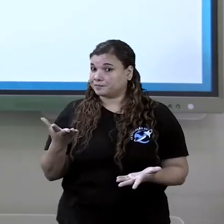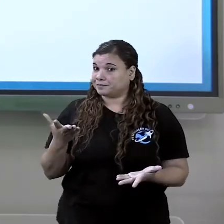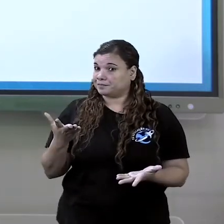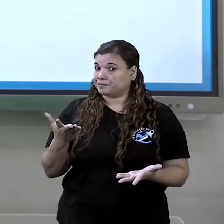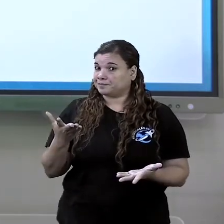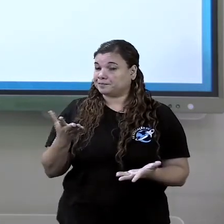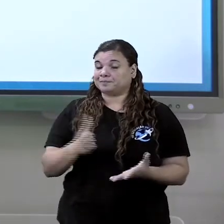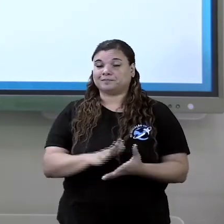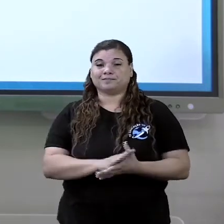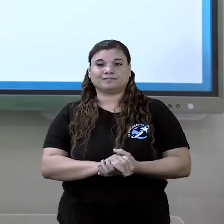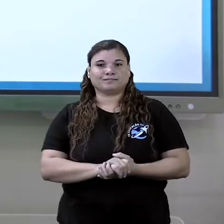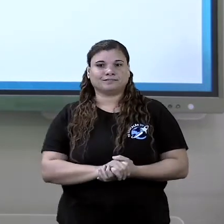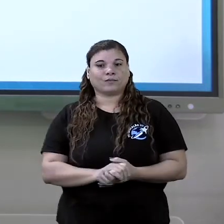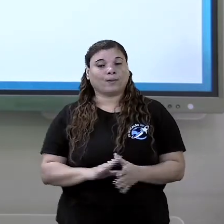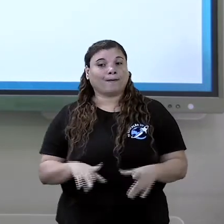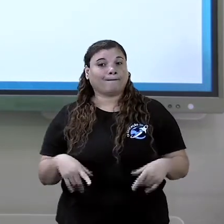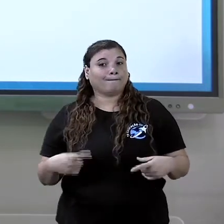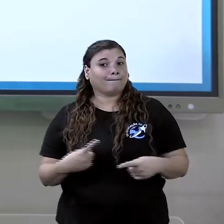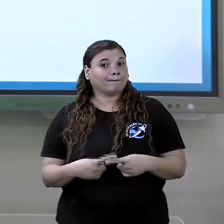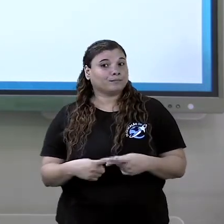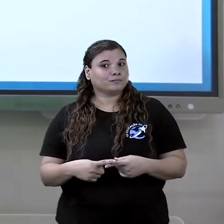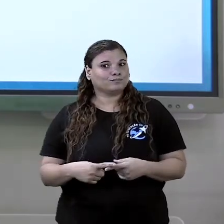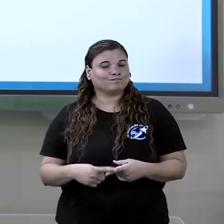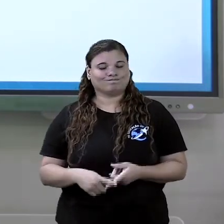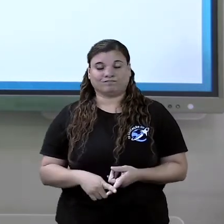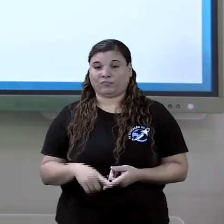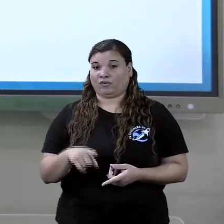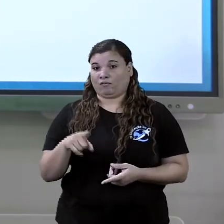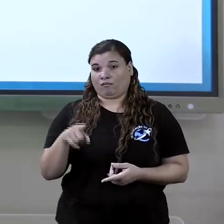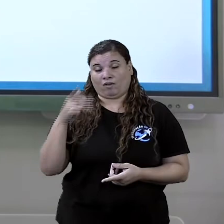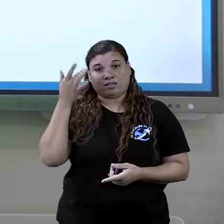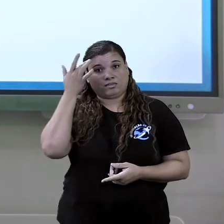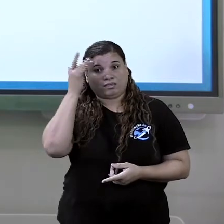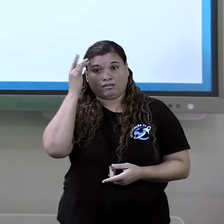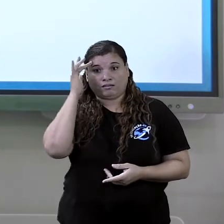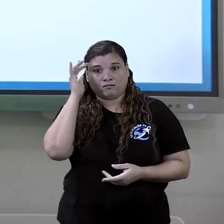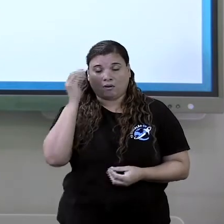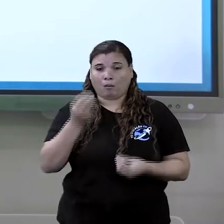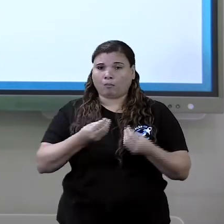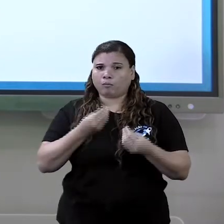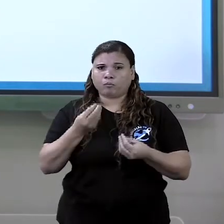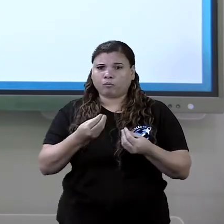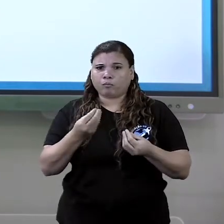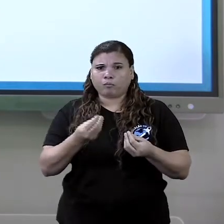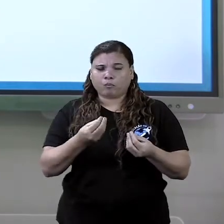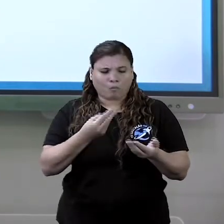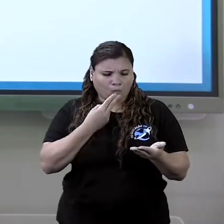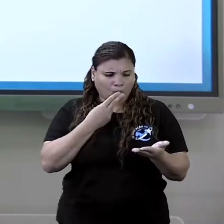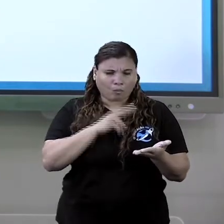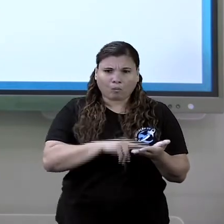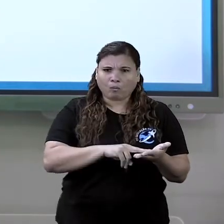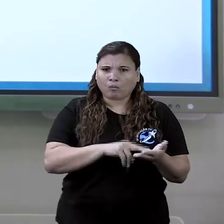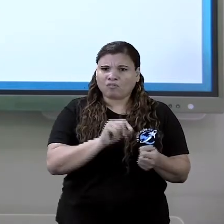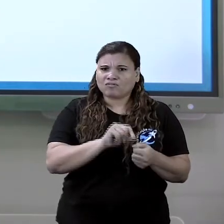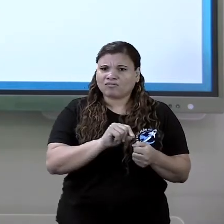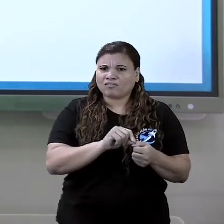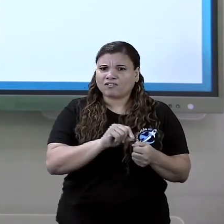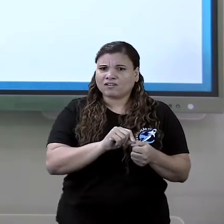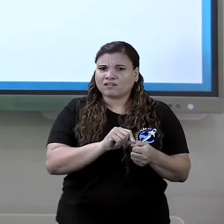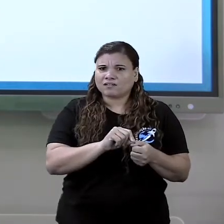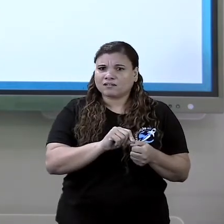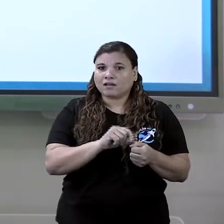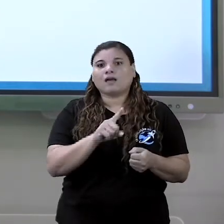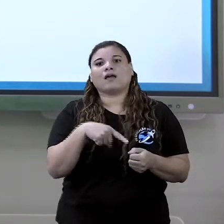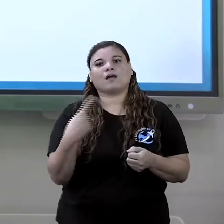De repente, vocês nem sabem como preencher um envelope para uma carta chegar e nós precisamos saber